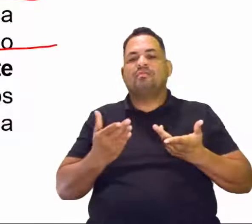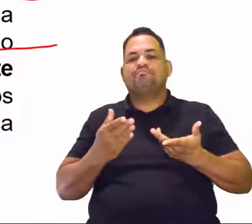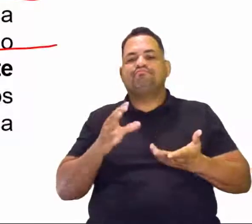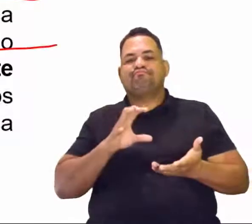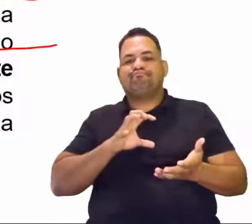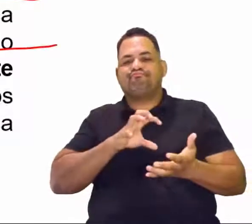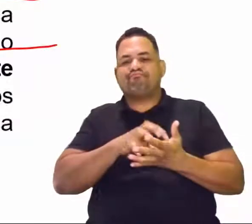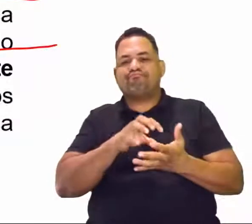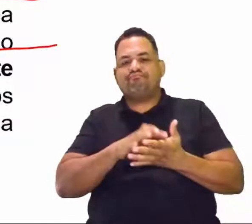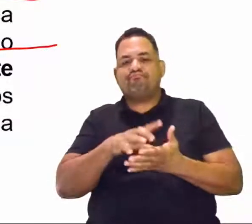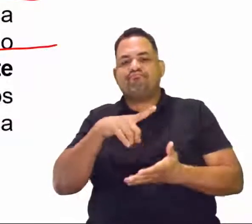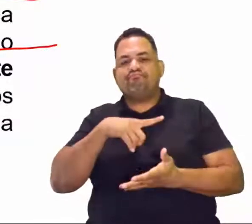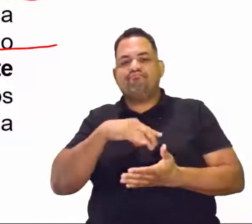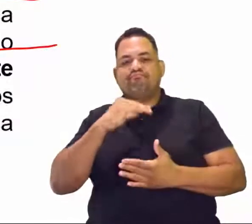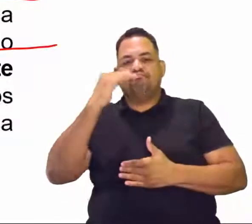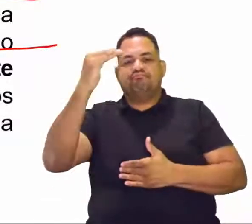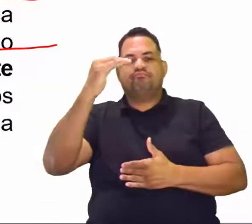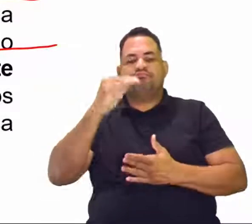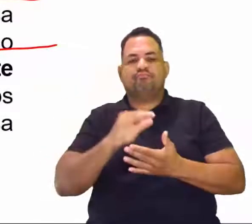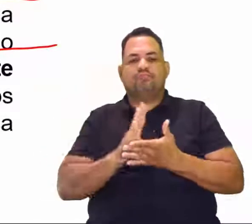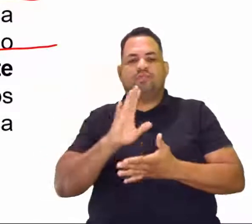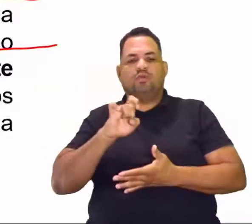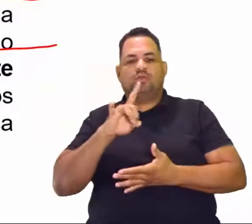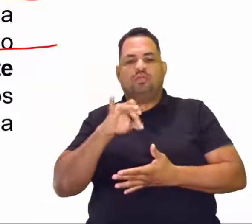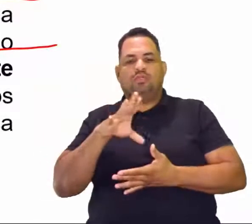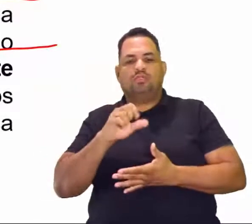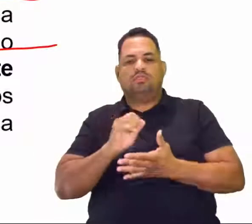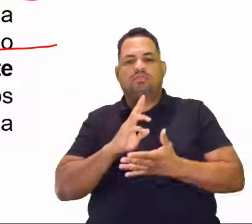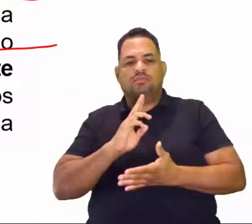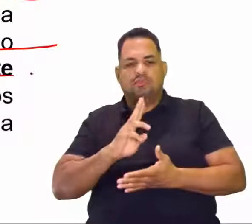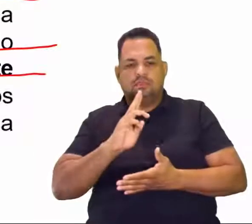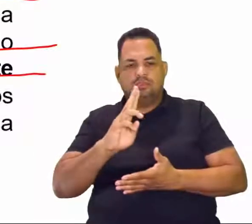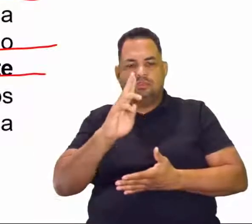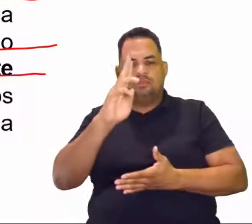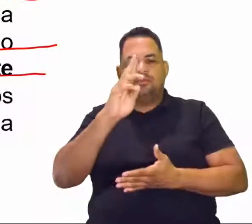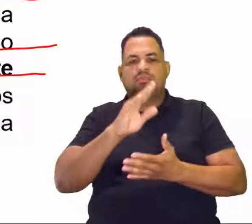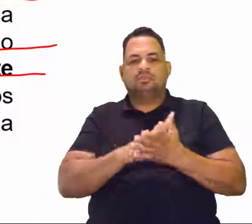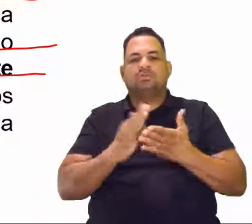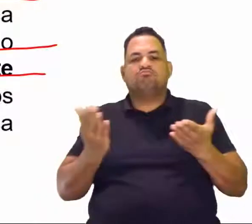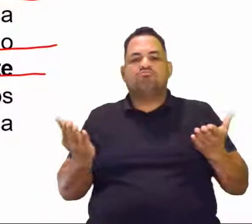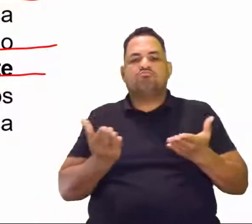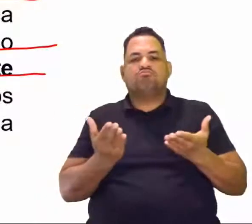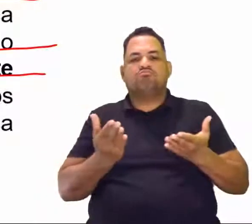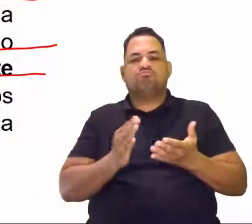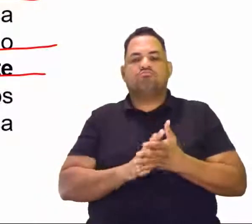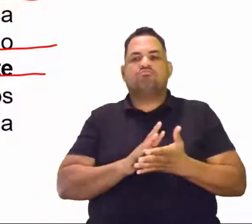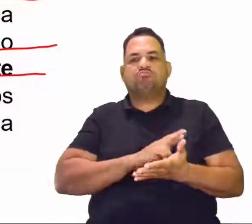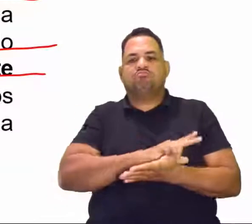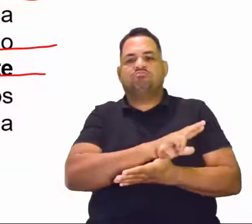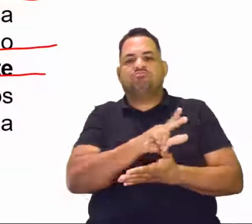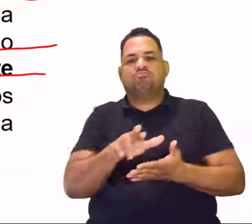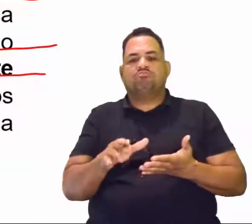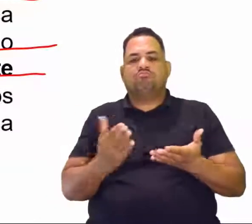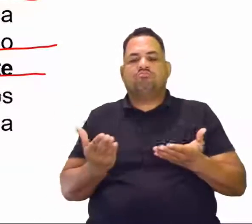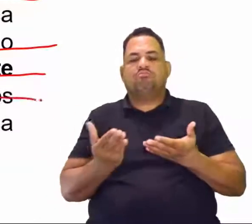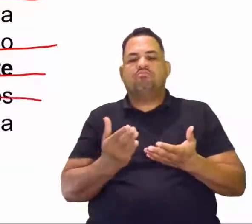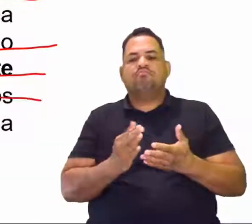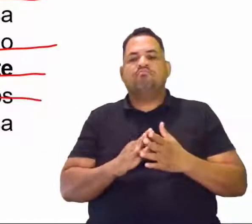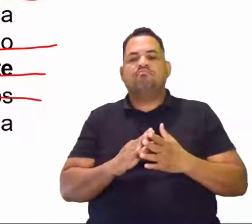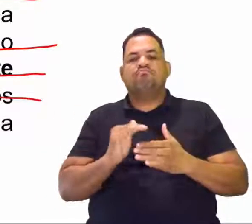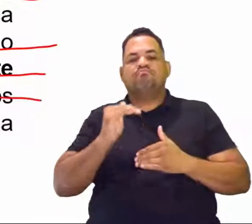mais que o colonialismo tenha sido superado a colonialidade continua presente nas mais diversas formas